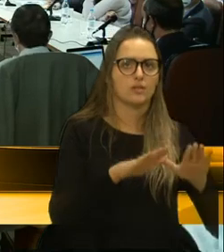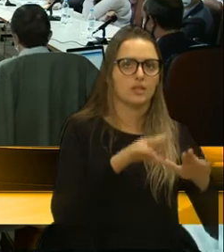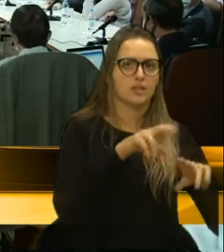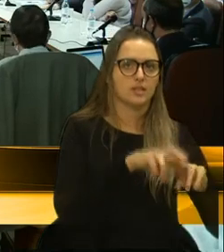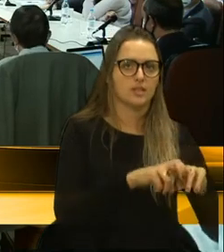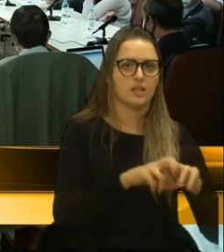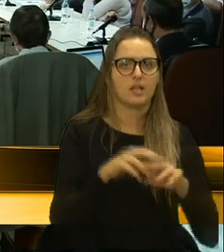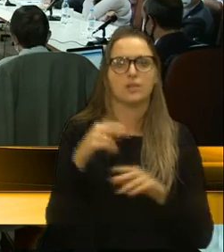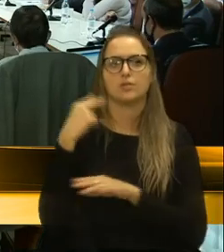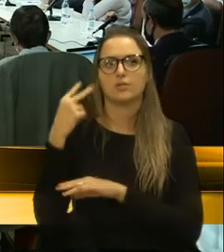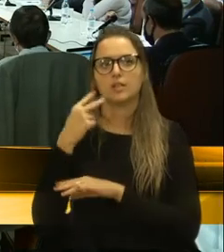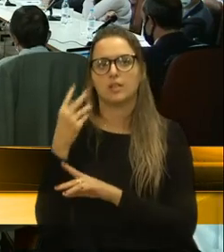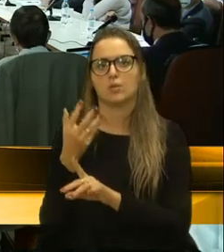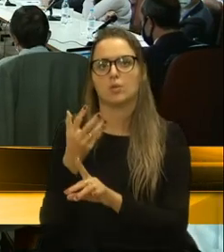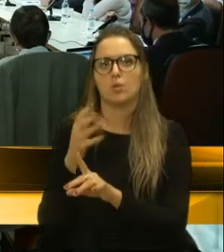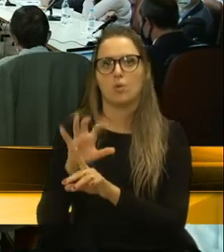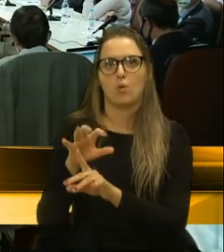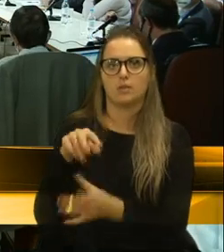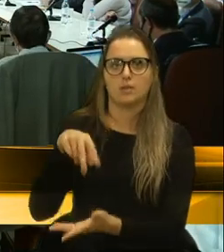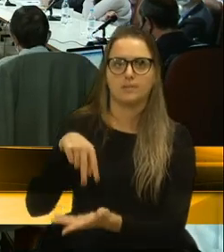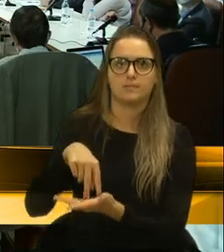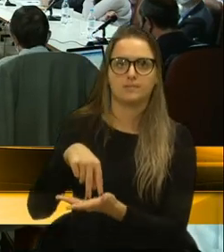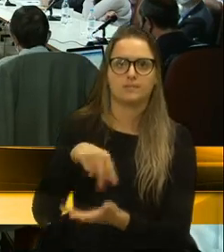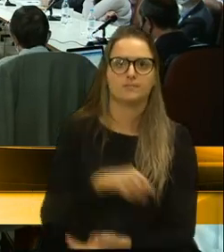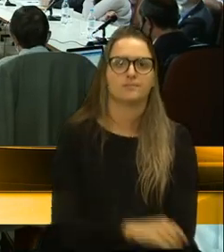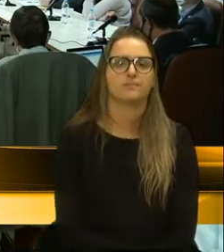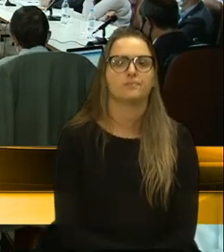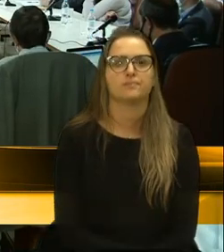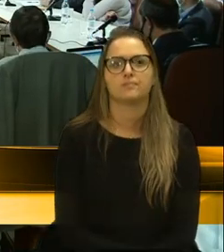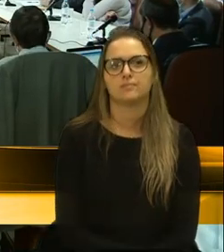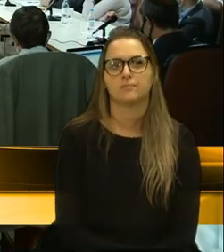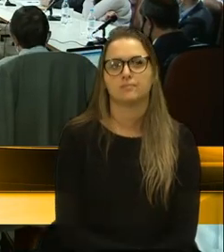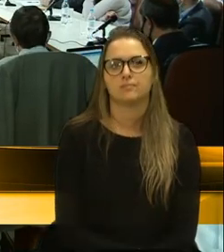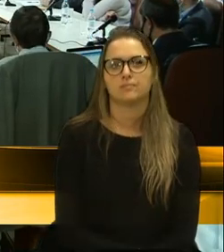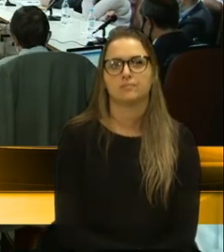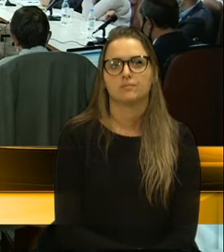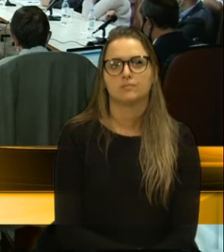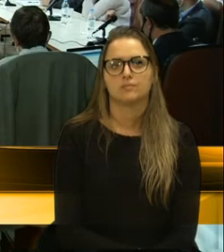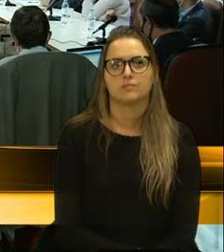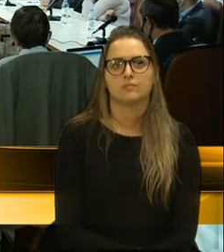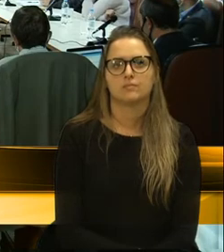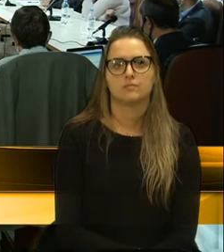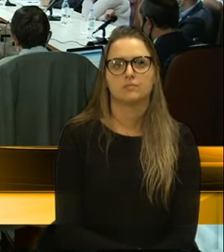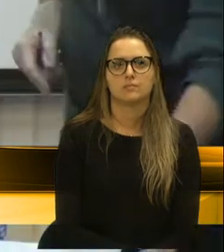São sentados e os contrários levantem-se.